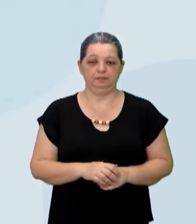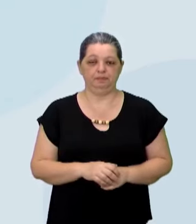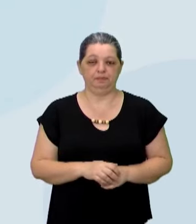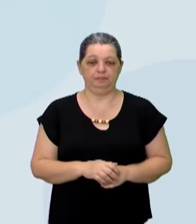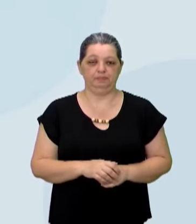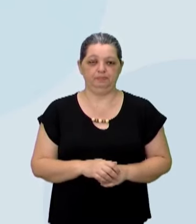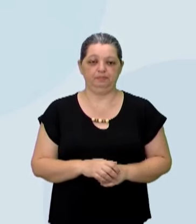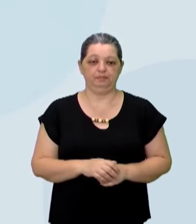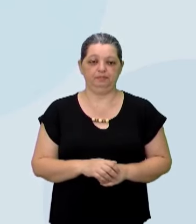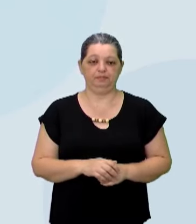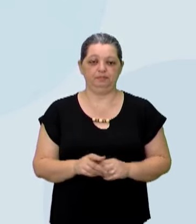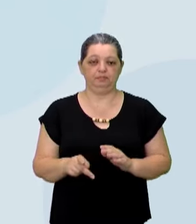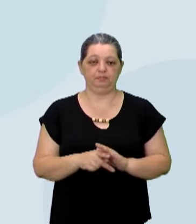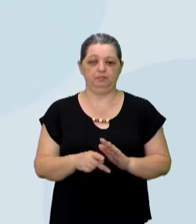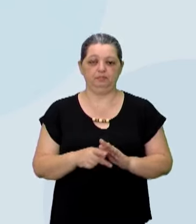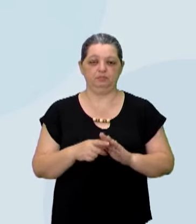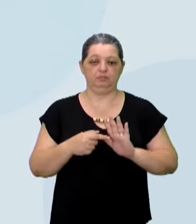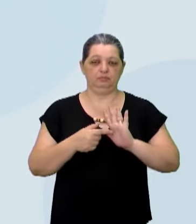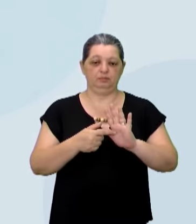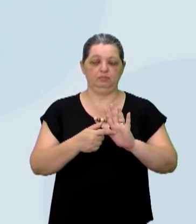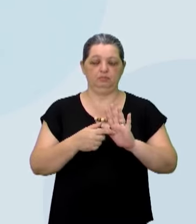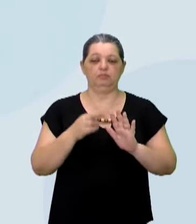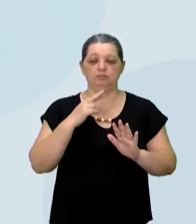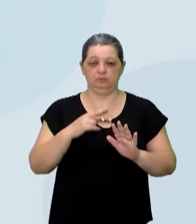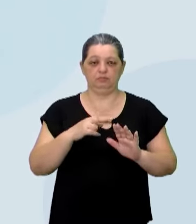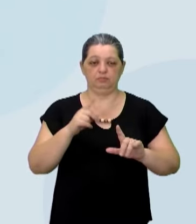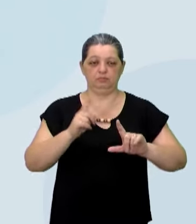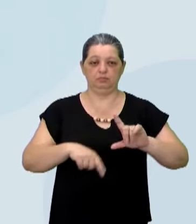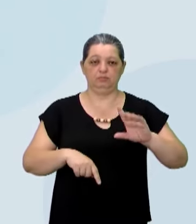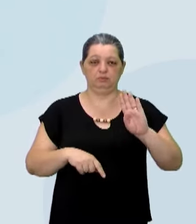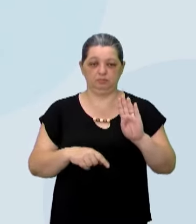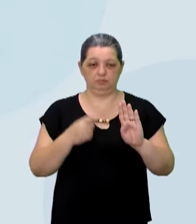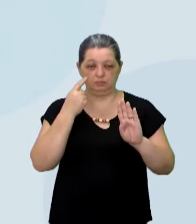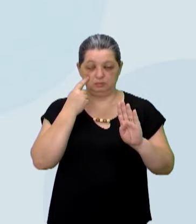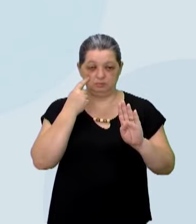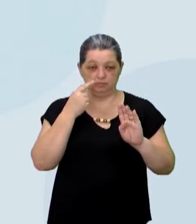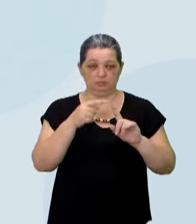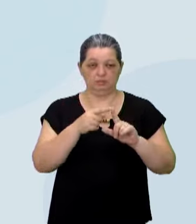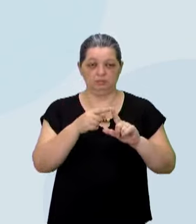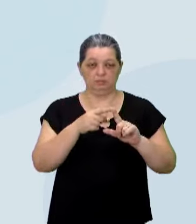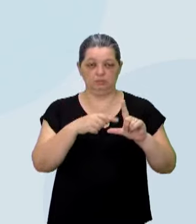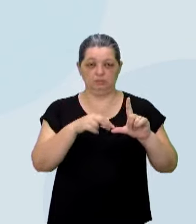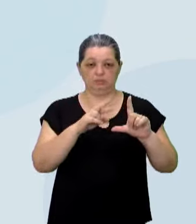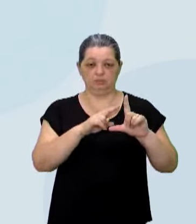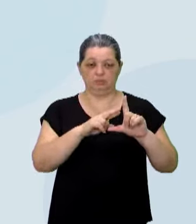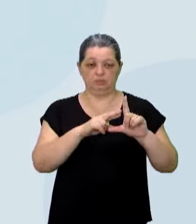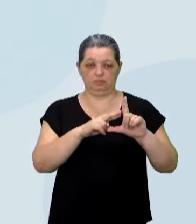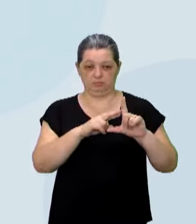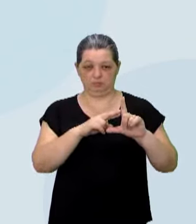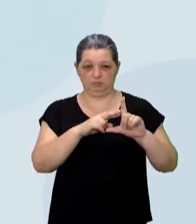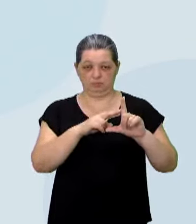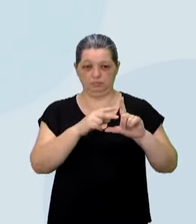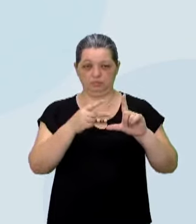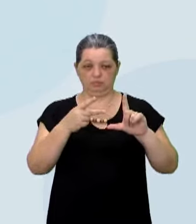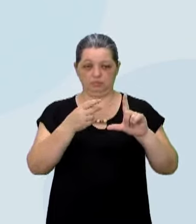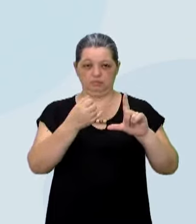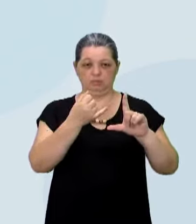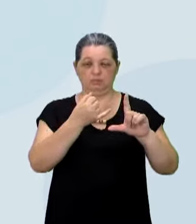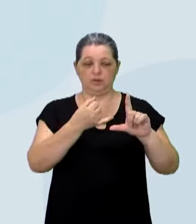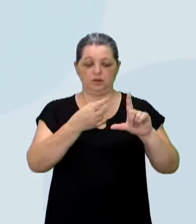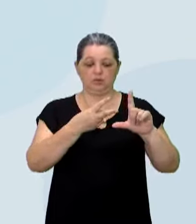subir a respostinha para vocês, ó. Tá aqui, né, a letra B. Veja lá o R que tá na abscissa menos 2 e na ordenada 2. Beleza,